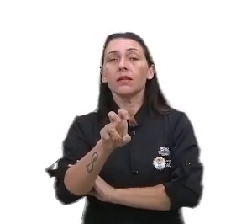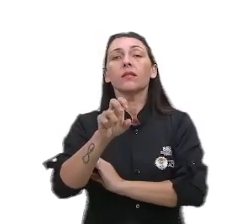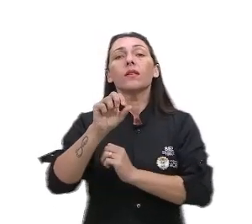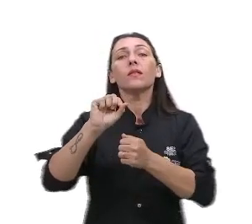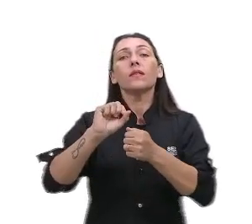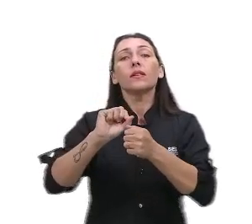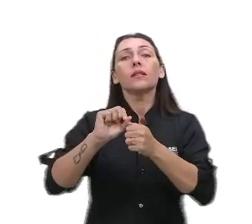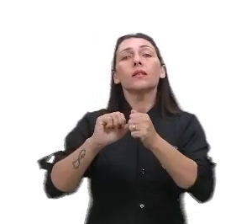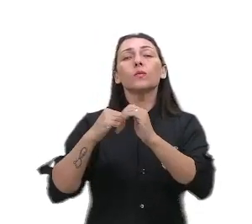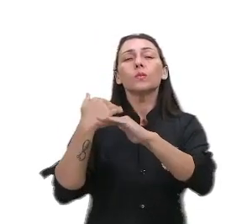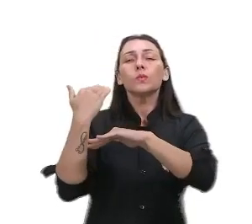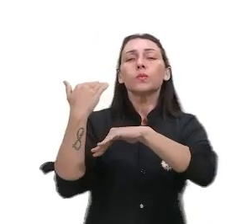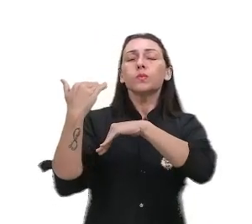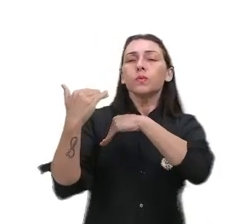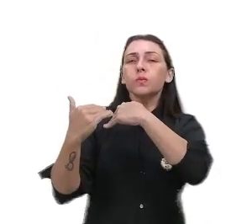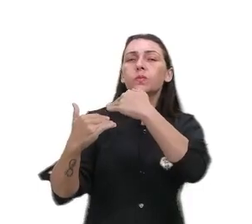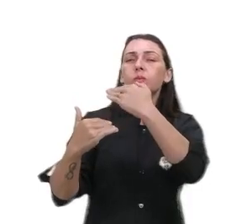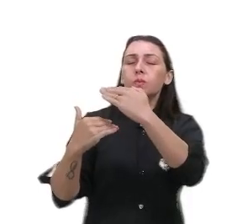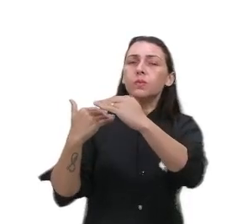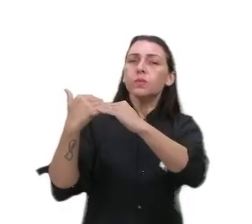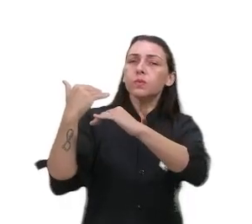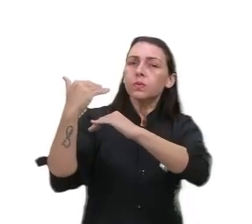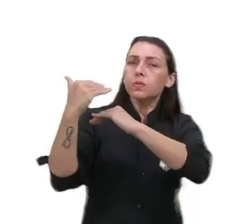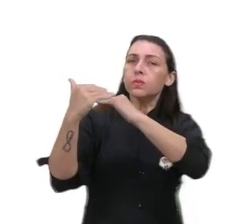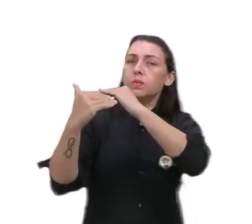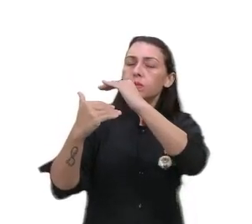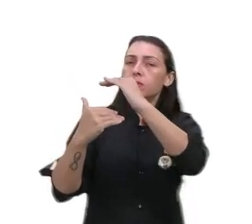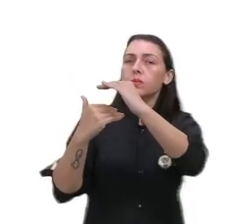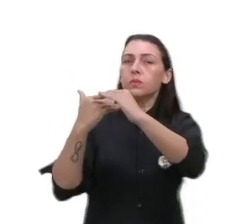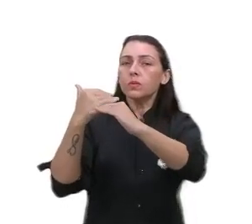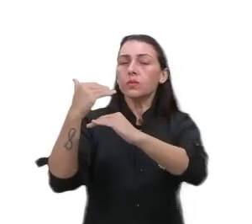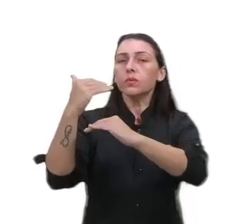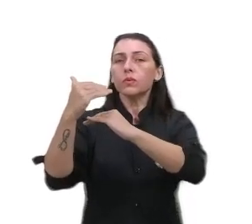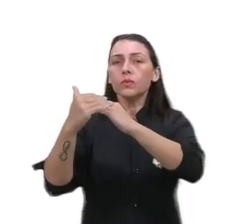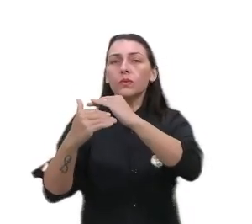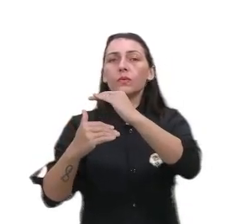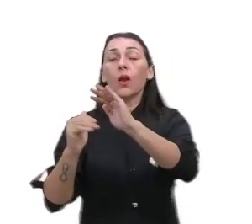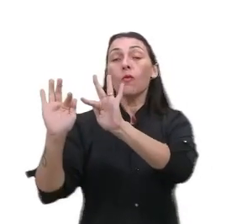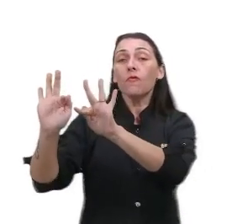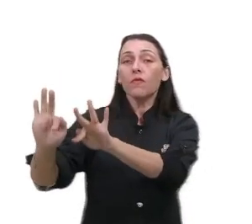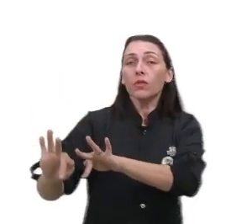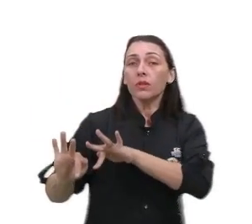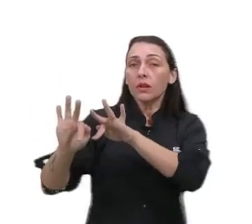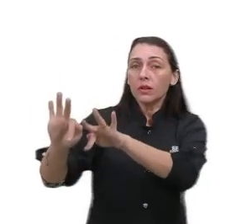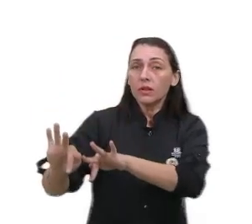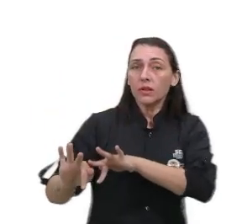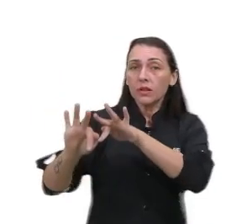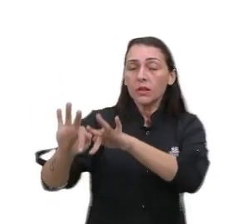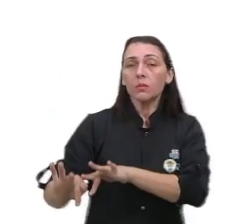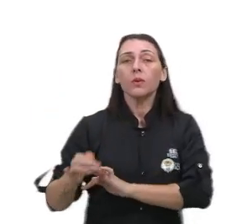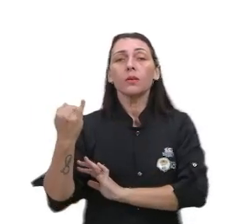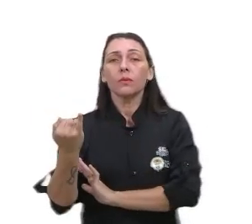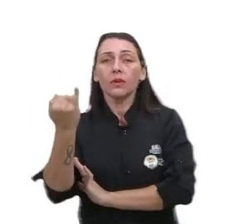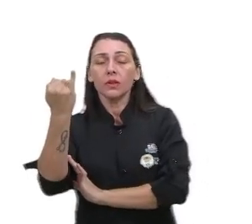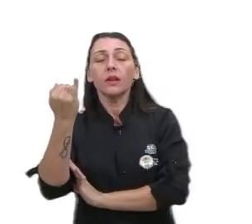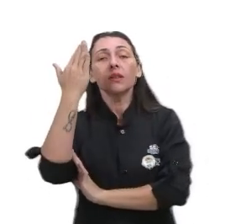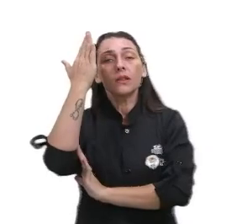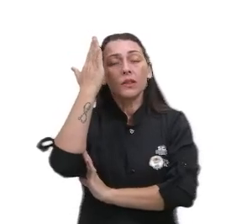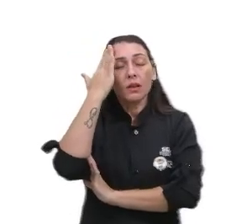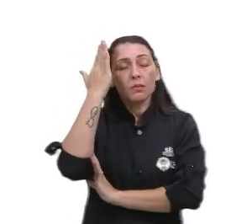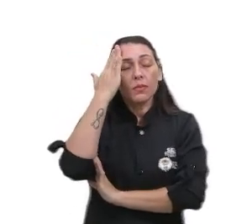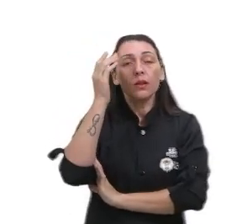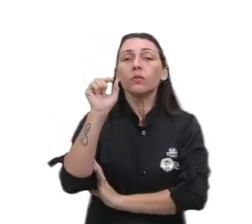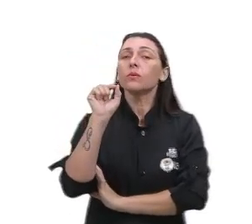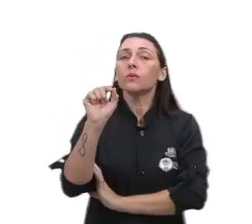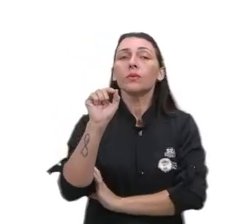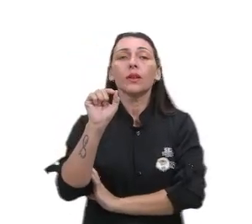se desenvolvendo lentamente e se sobrepondo ao chamado feudalismo. Interessante que ele tornou-se